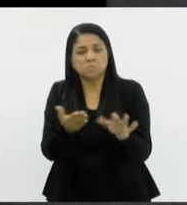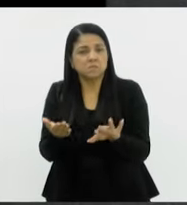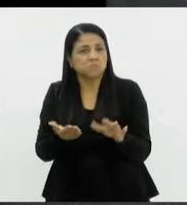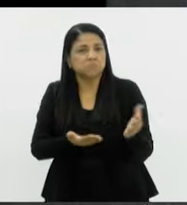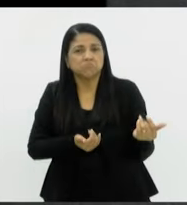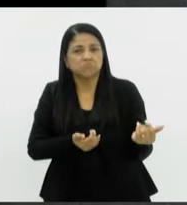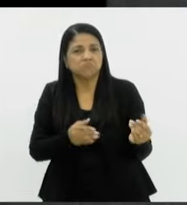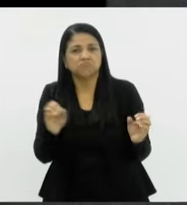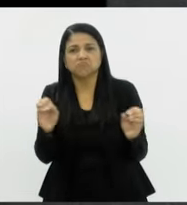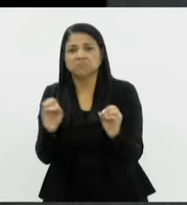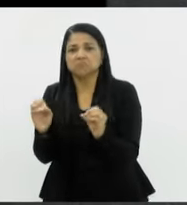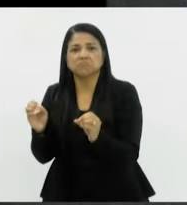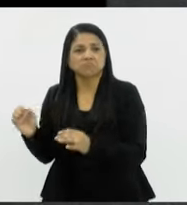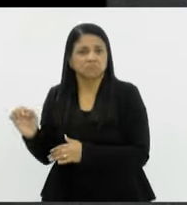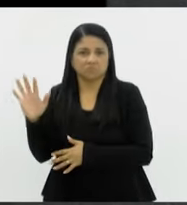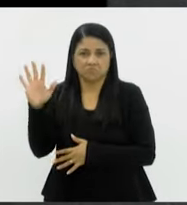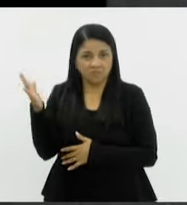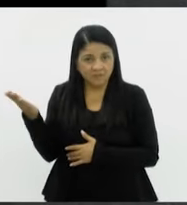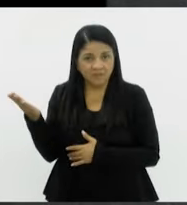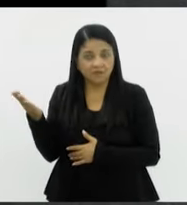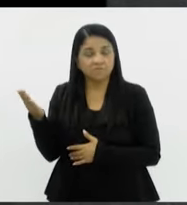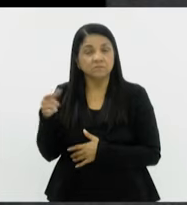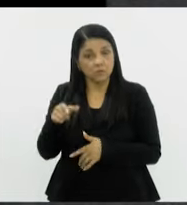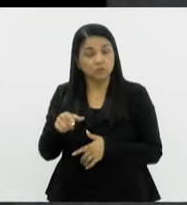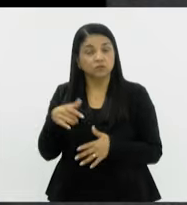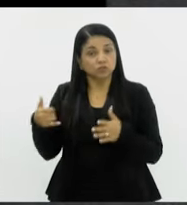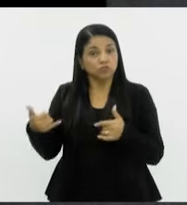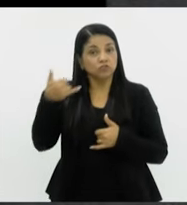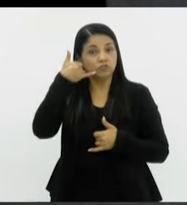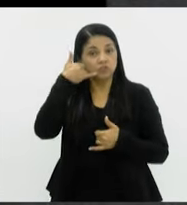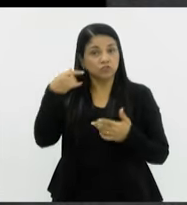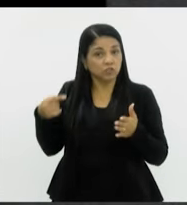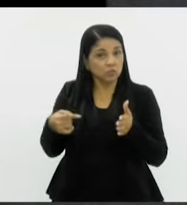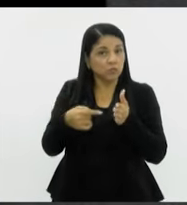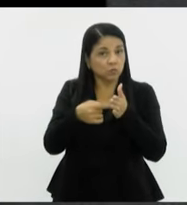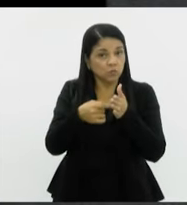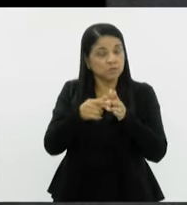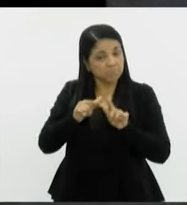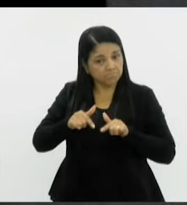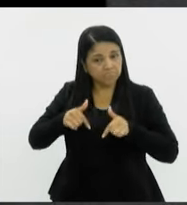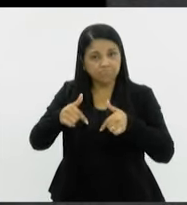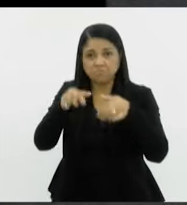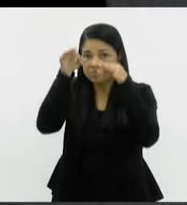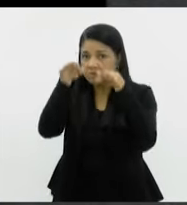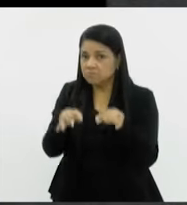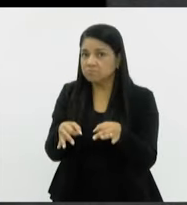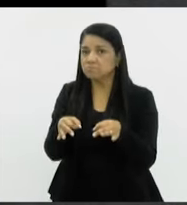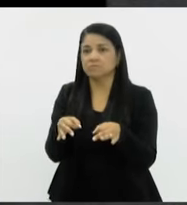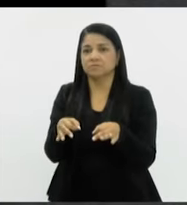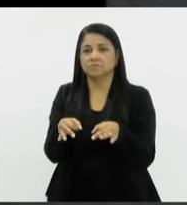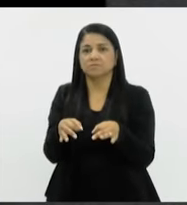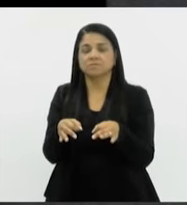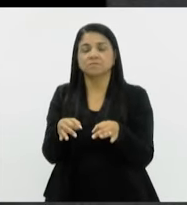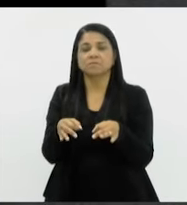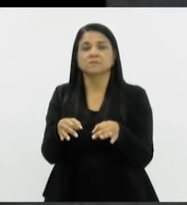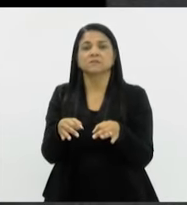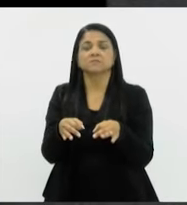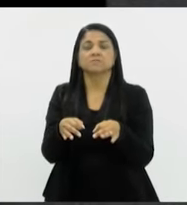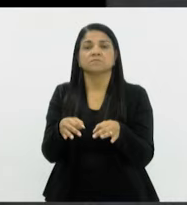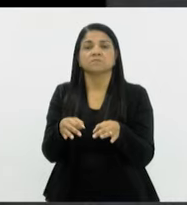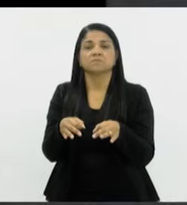preto de periferia. Então, é uma coisa eficiente, né? E nós sempre prezamos o Disque